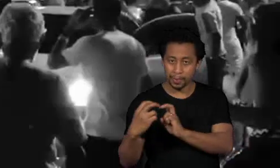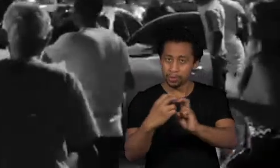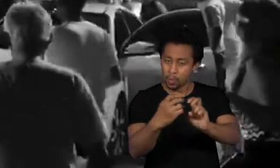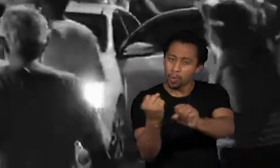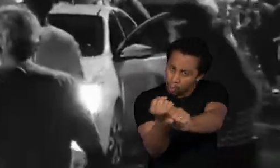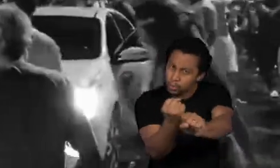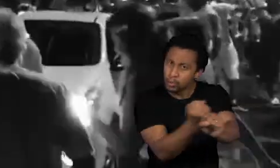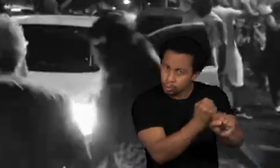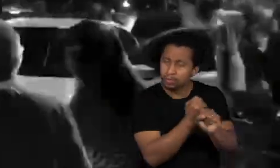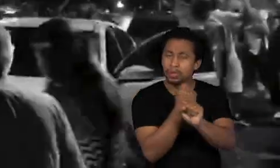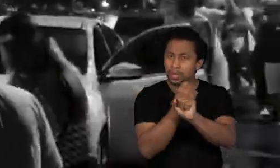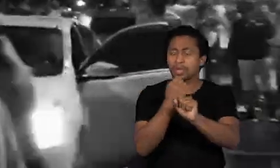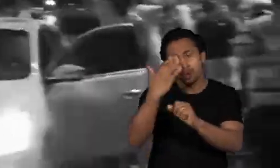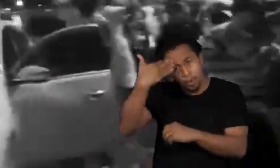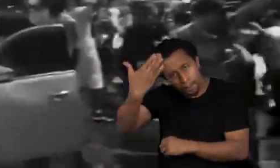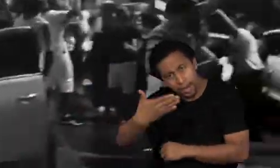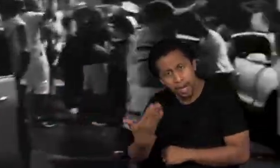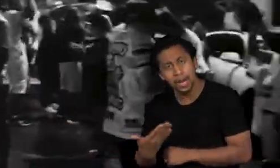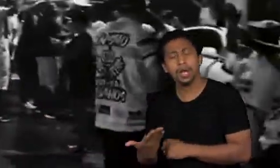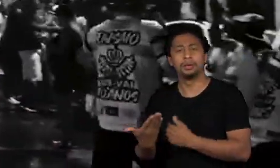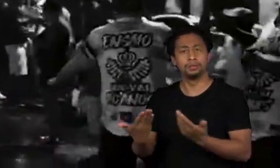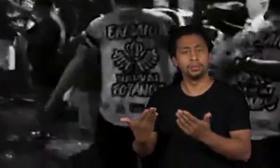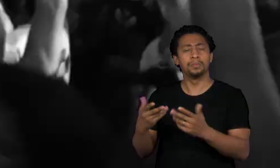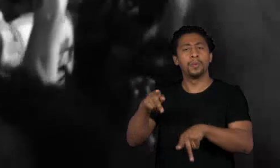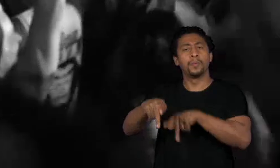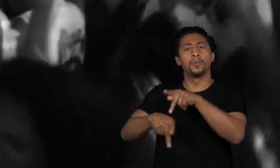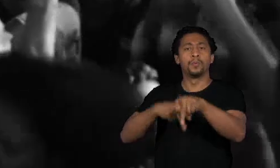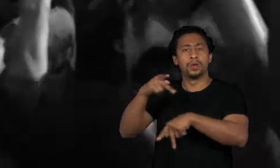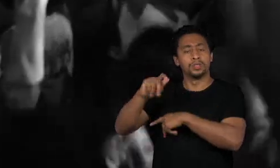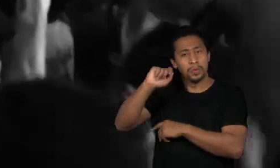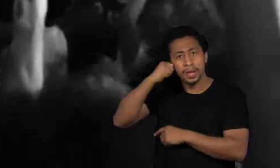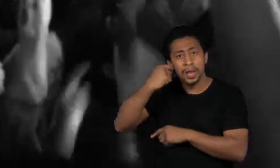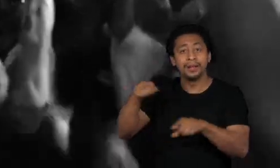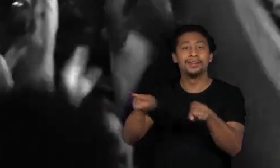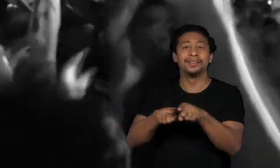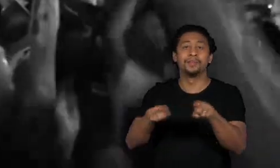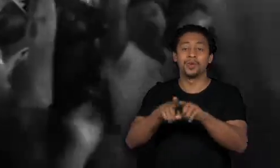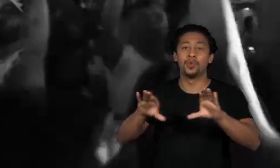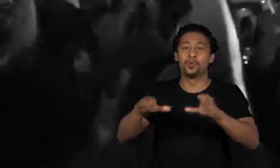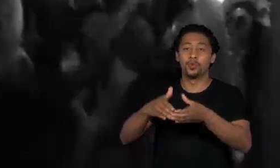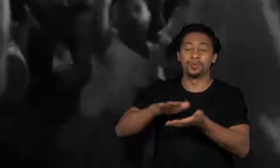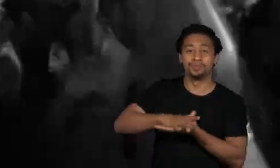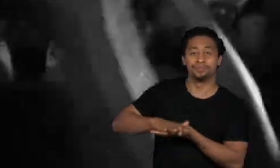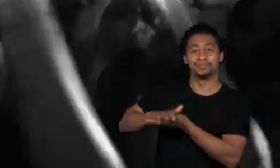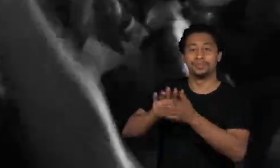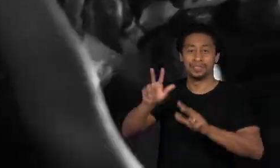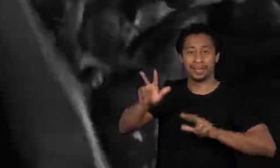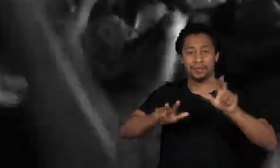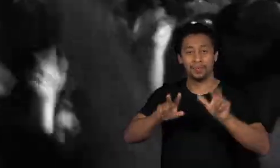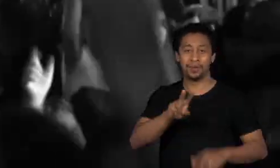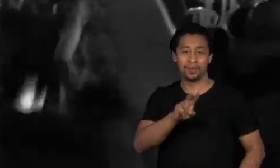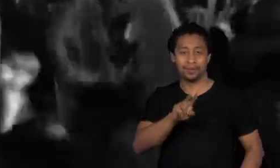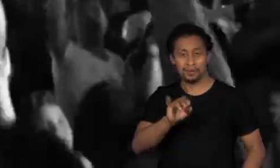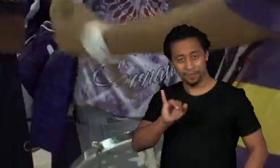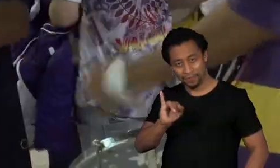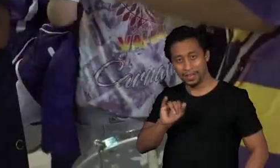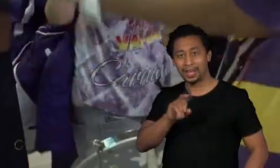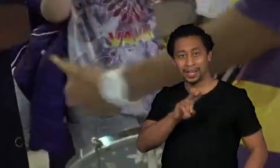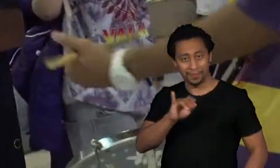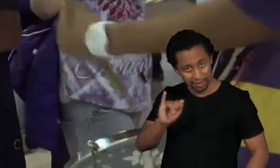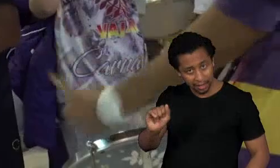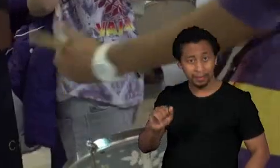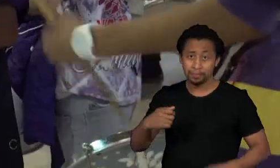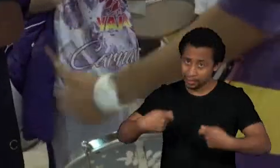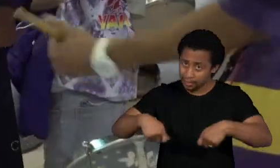à Vai-Vai, que pela segunda vez, né, foi deslocada, despejada da sua sede, para